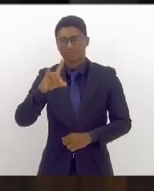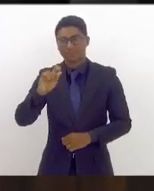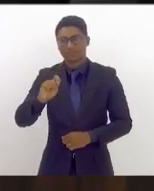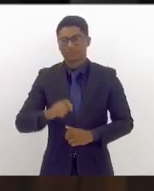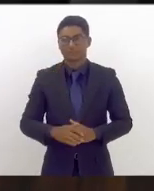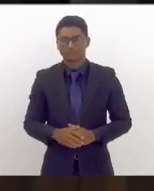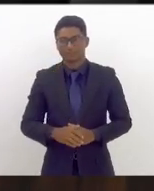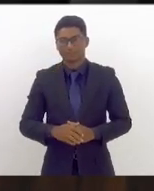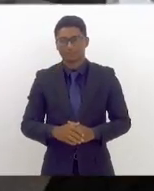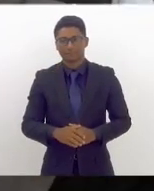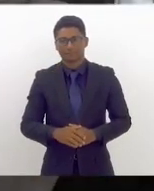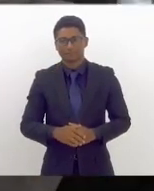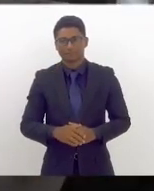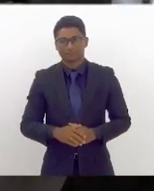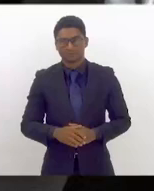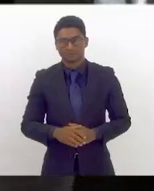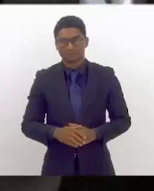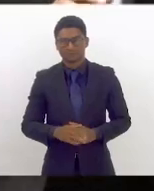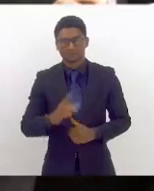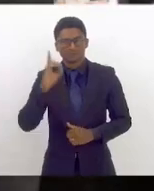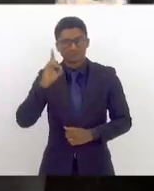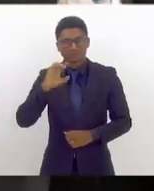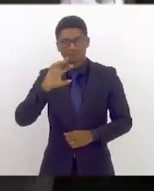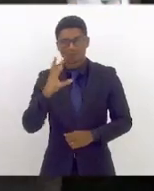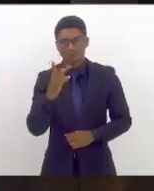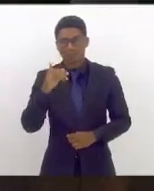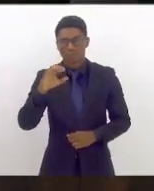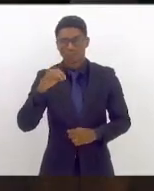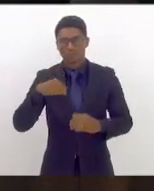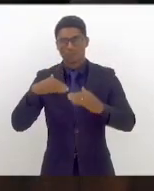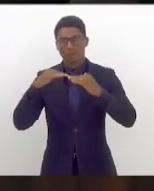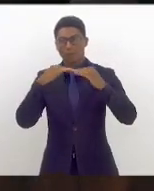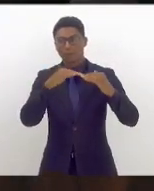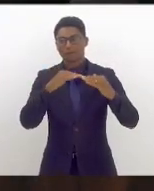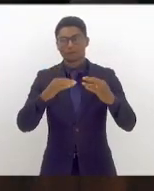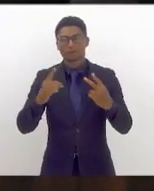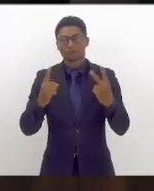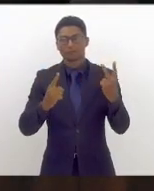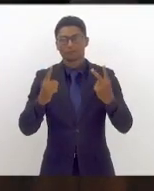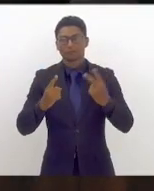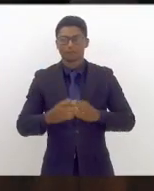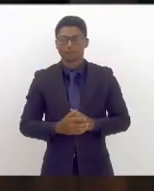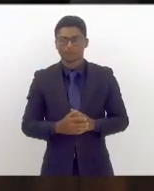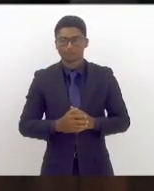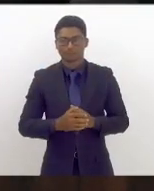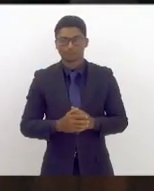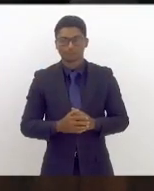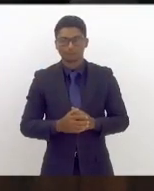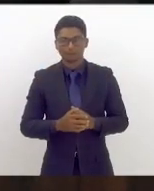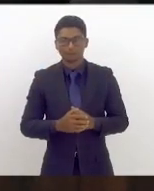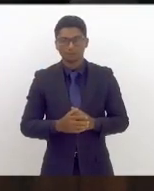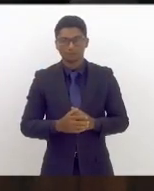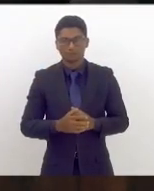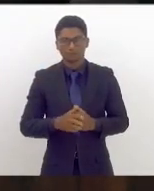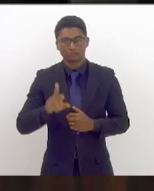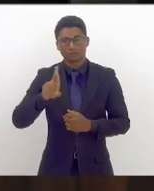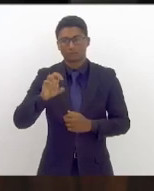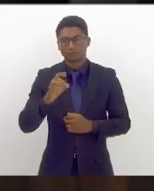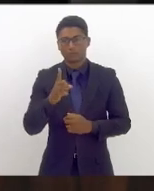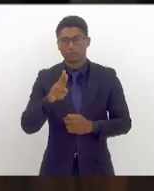acompanhe o parecer do 9 Deputado Chico Machado Deputado Rodrigo Amorim